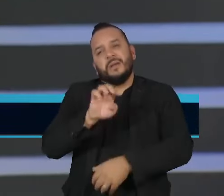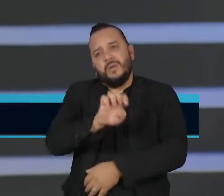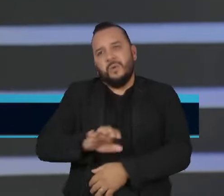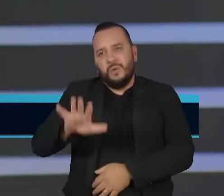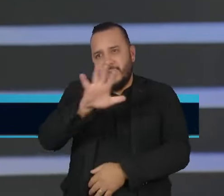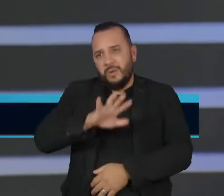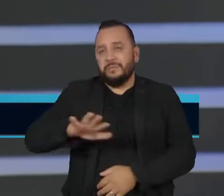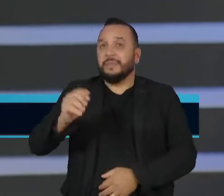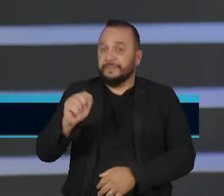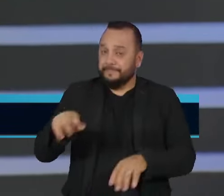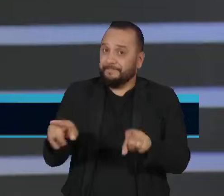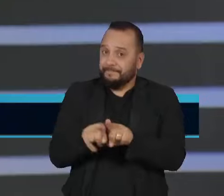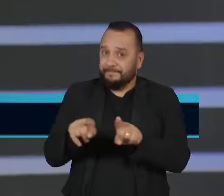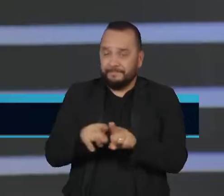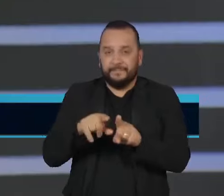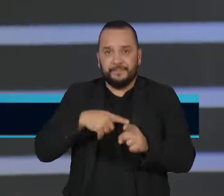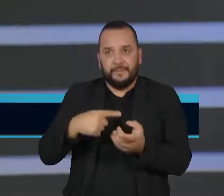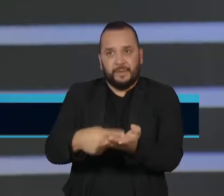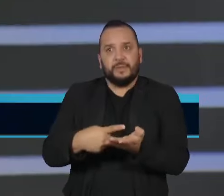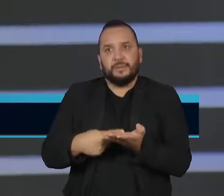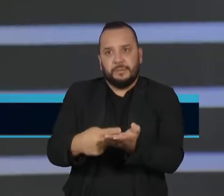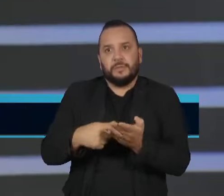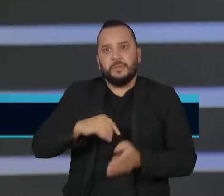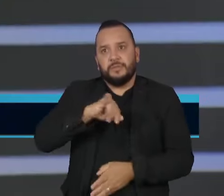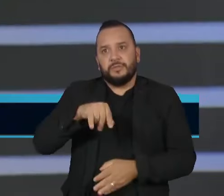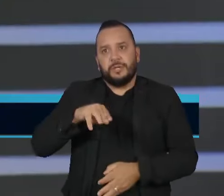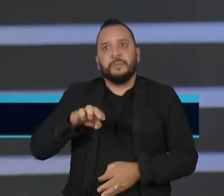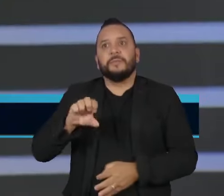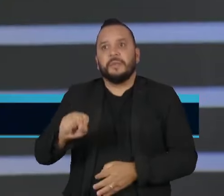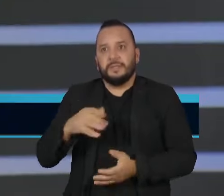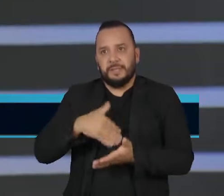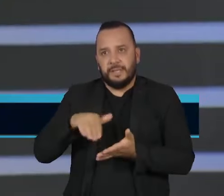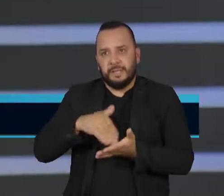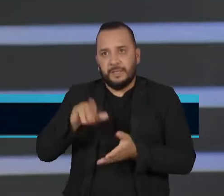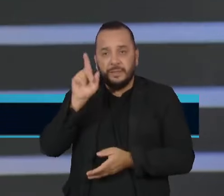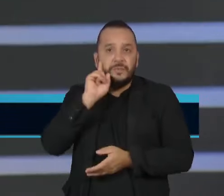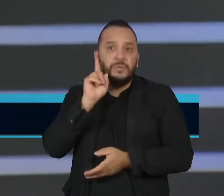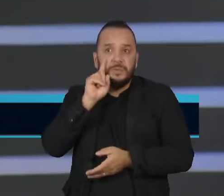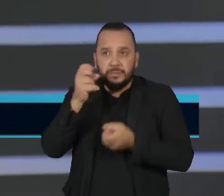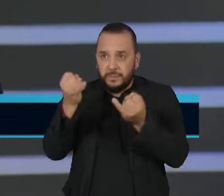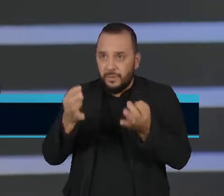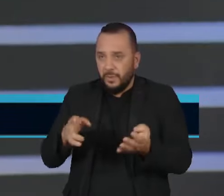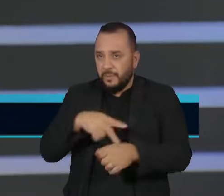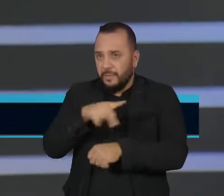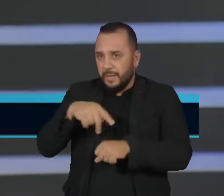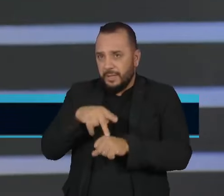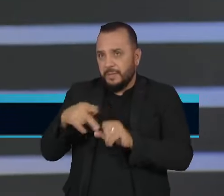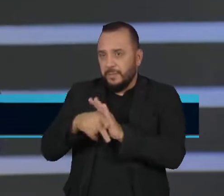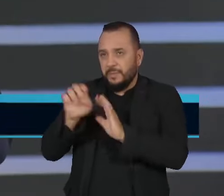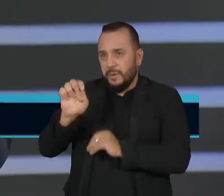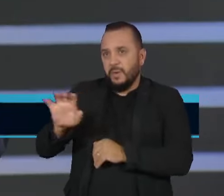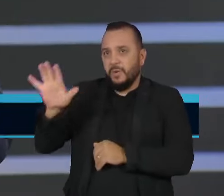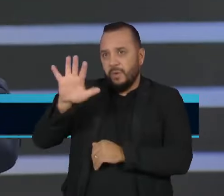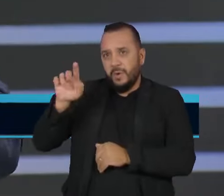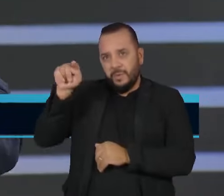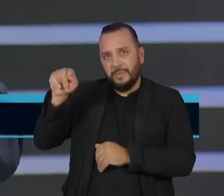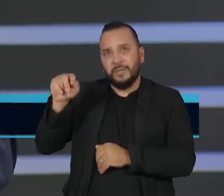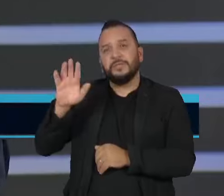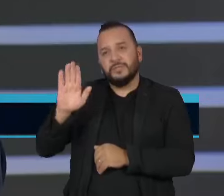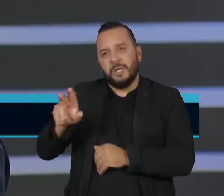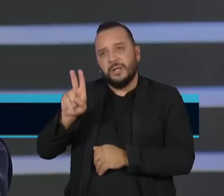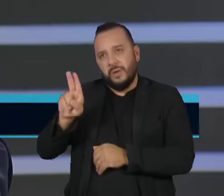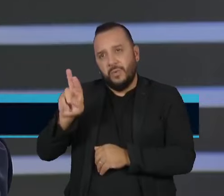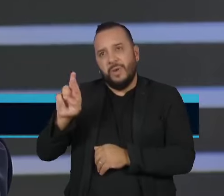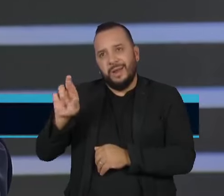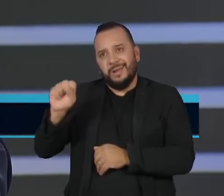o compromisso do James Baker, então secretário de Estado americano, de que esses países da Europa Oriental que saíram do bloco soviético, do antigo bloco,